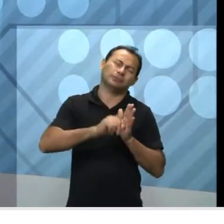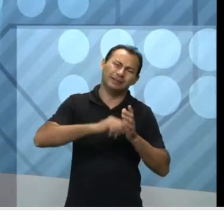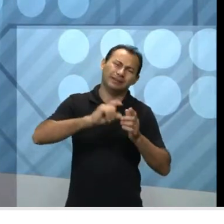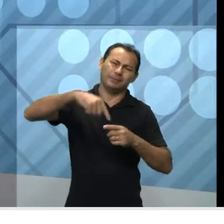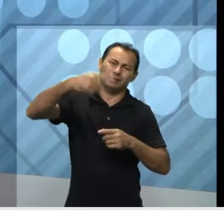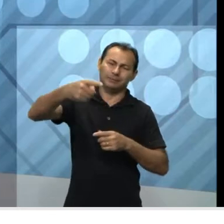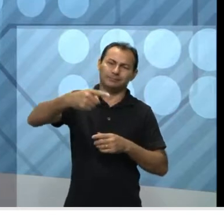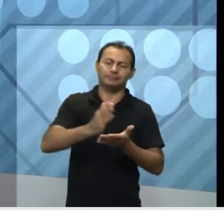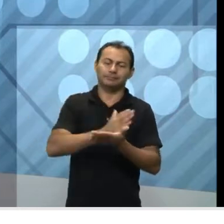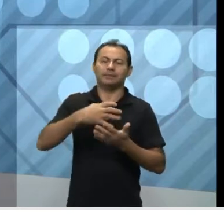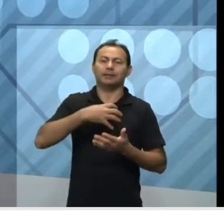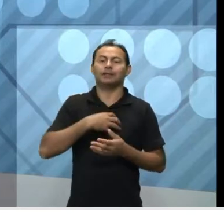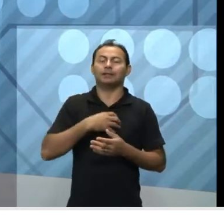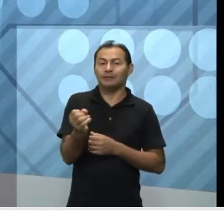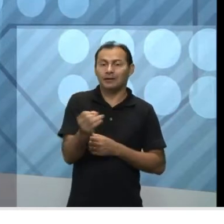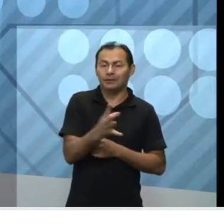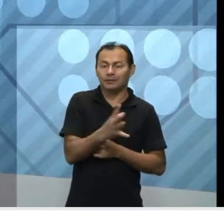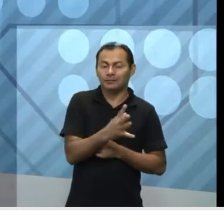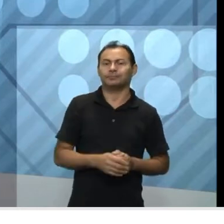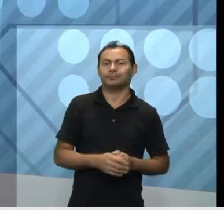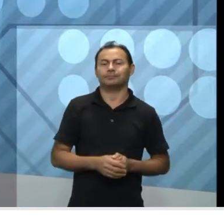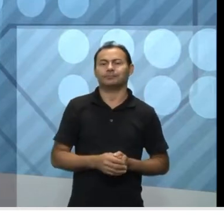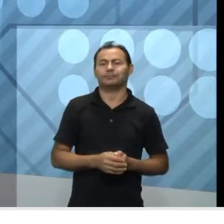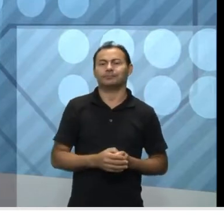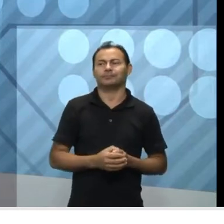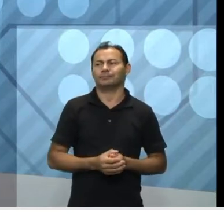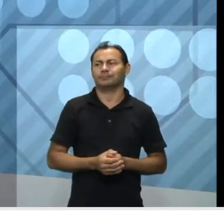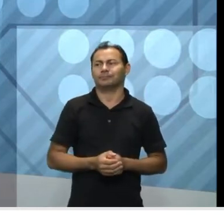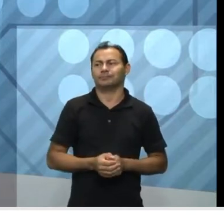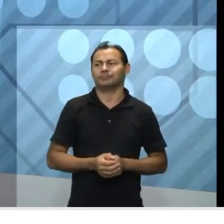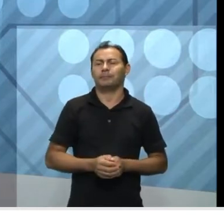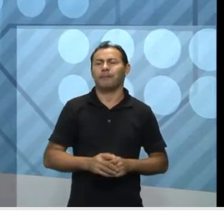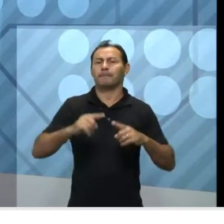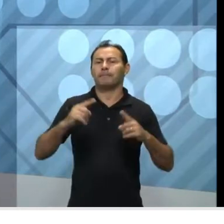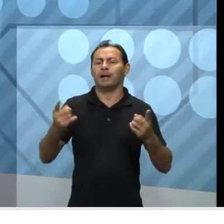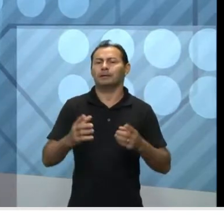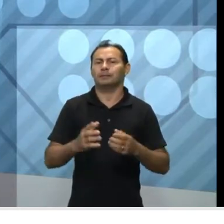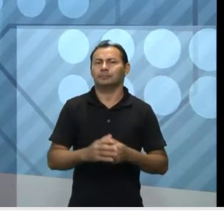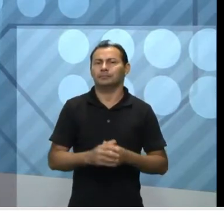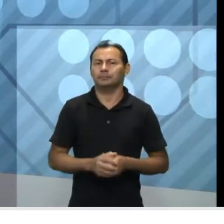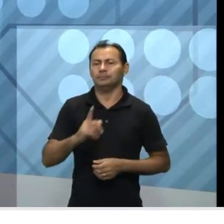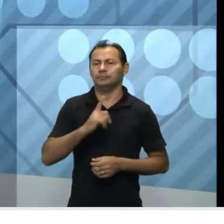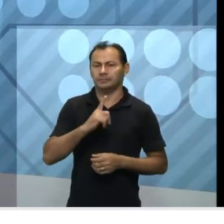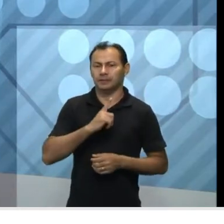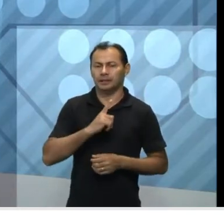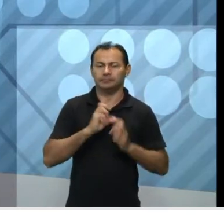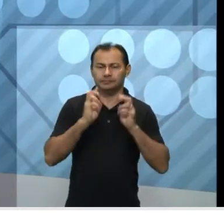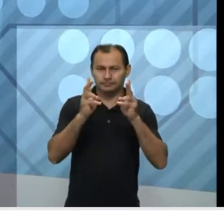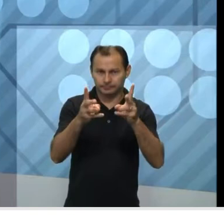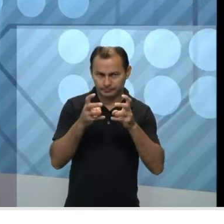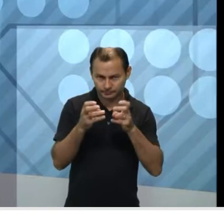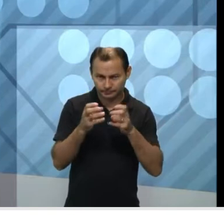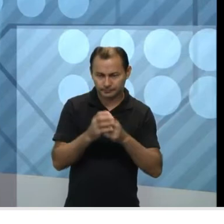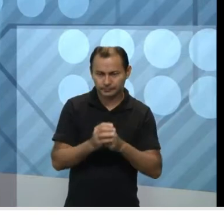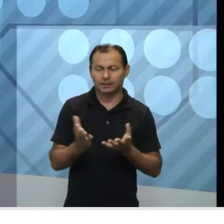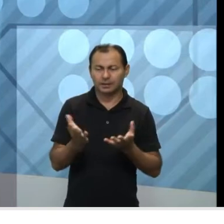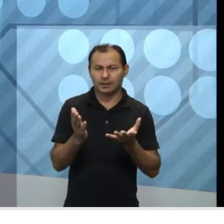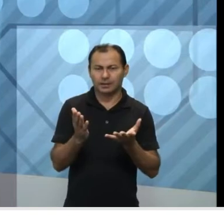tá? No entanto, como existe uma perspectiva que está embasada nessa lei,